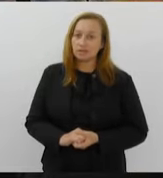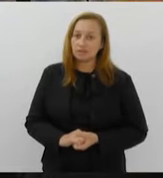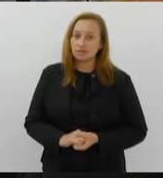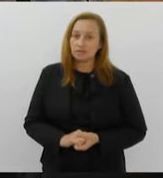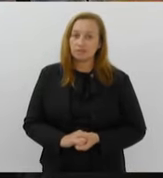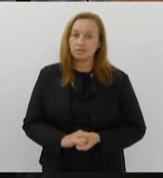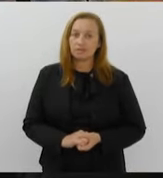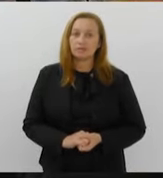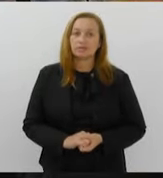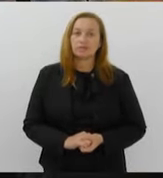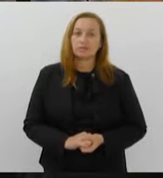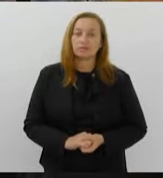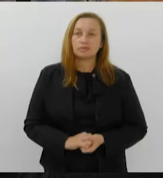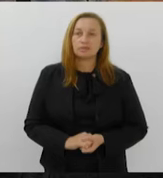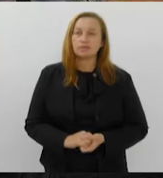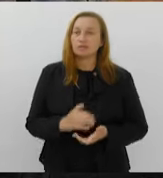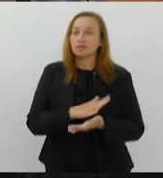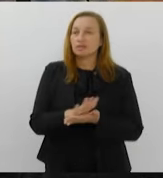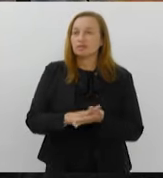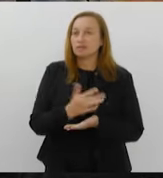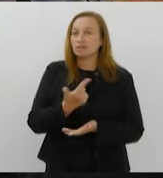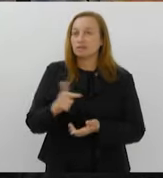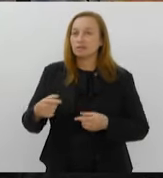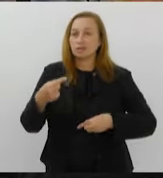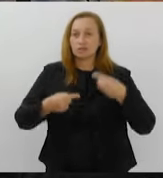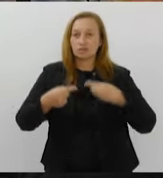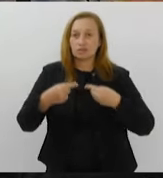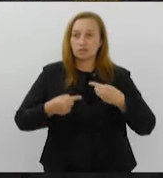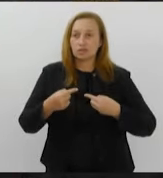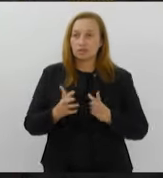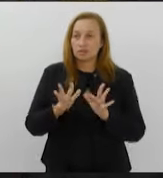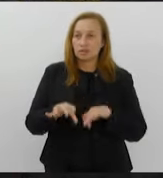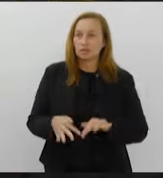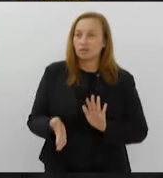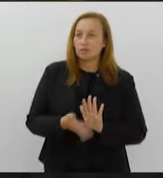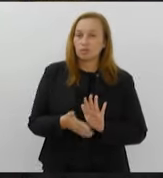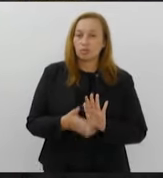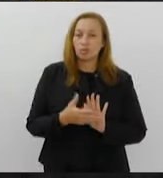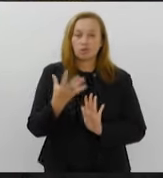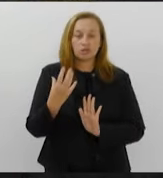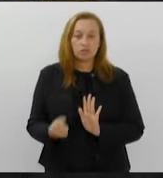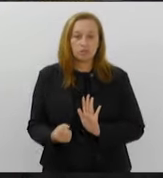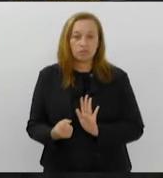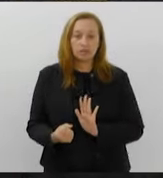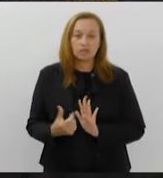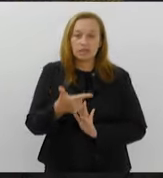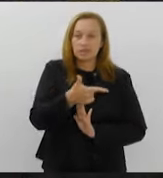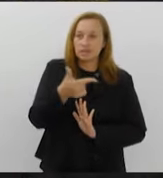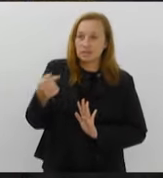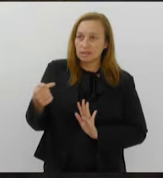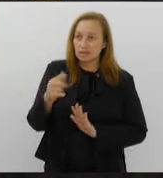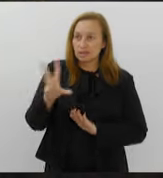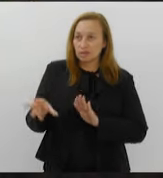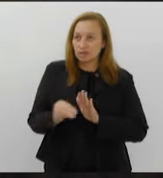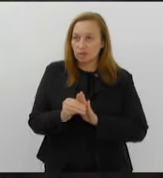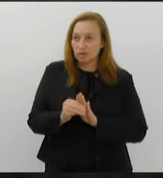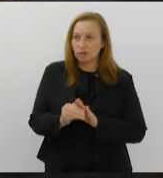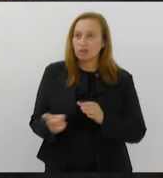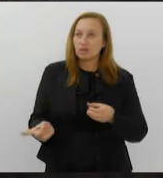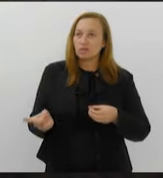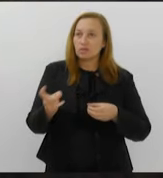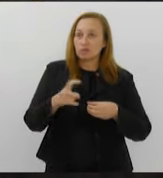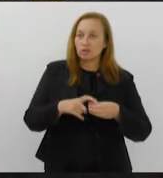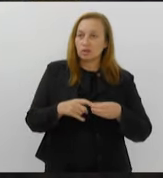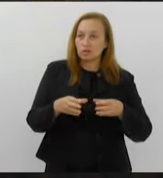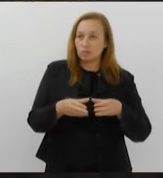Márcio. Não havendo mais quem queira discutir, encerrada a discussão. A presente proposta recebeu 17 emendas